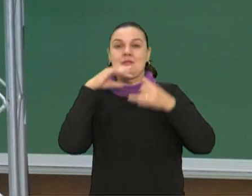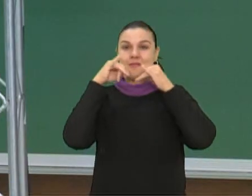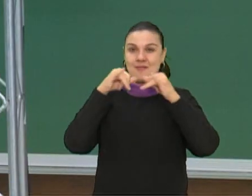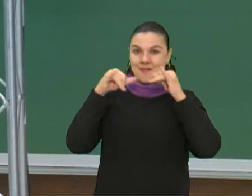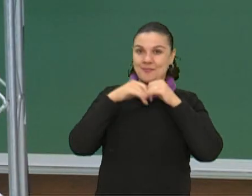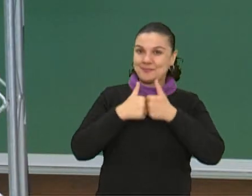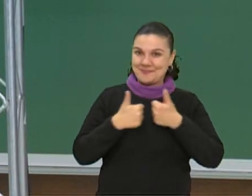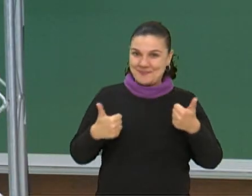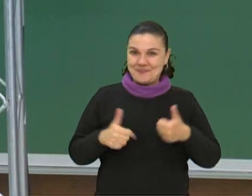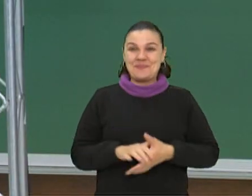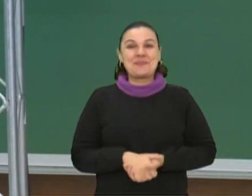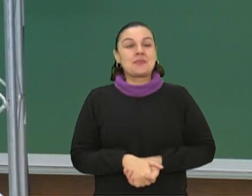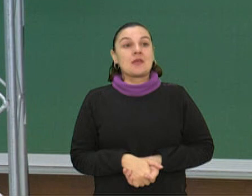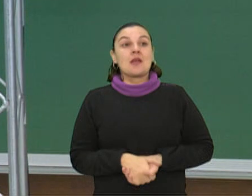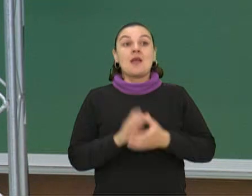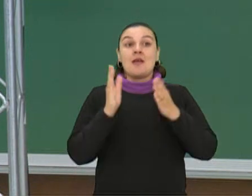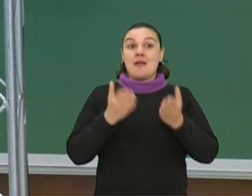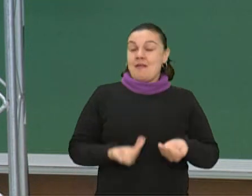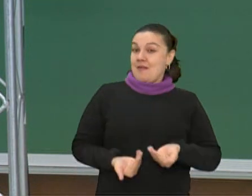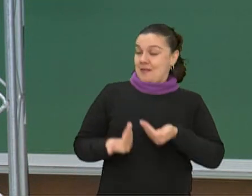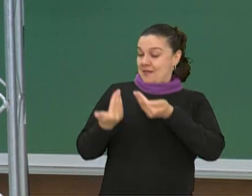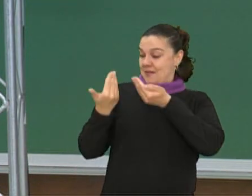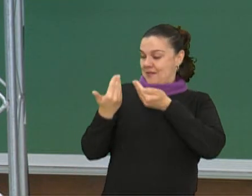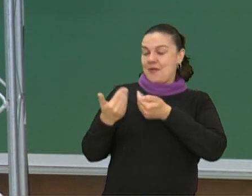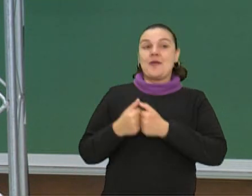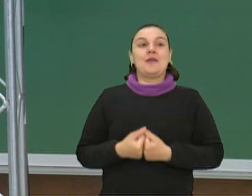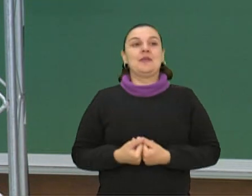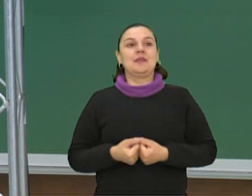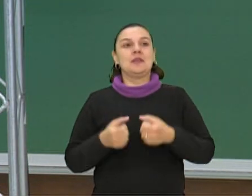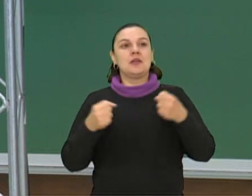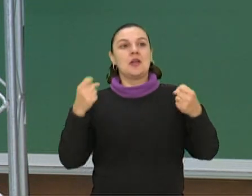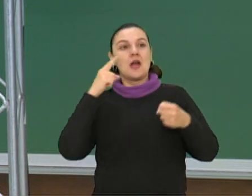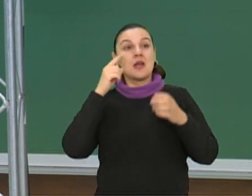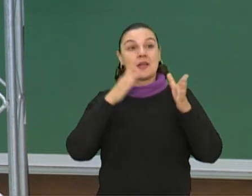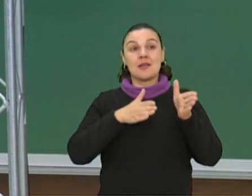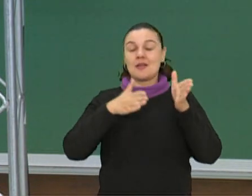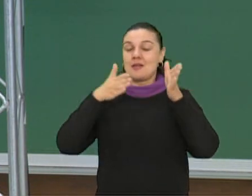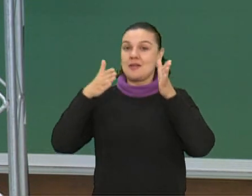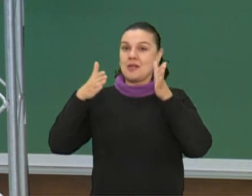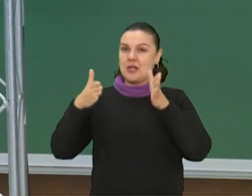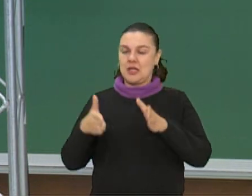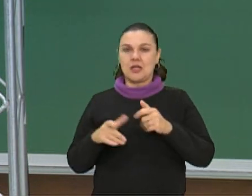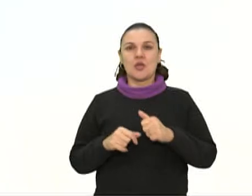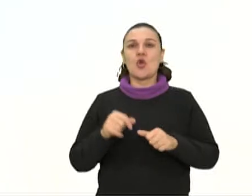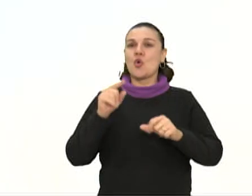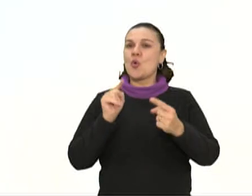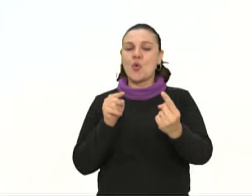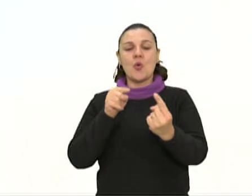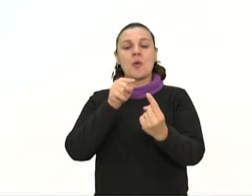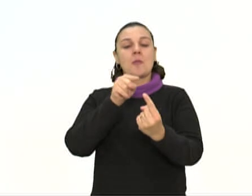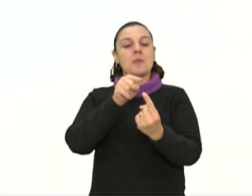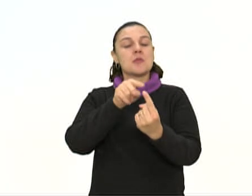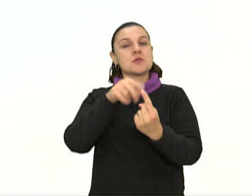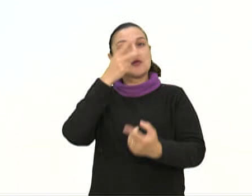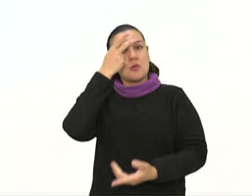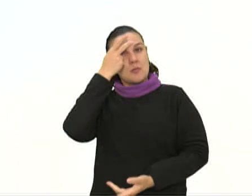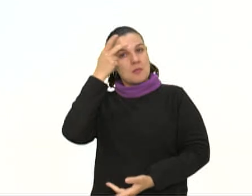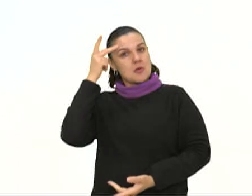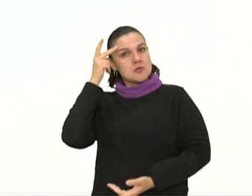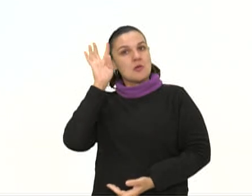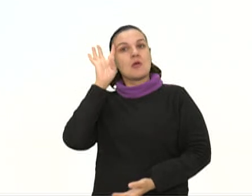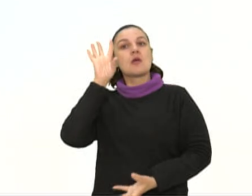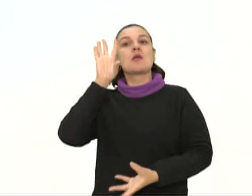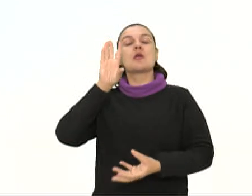informação. Neste outro cartaz, por outro lado, o objetivo pode ser para convencer